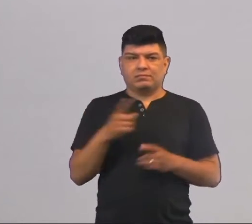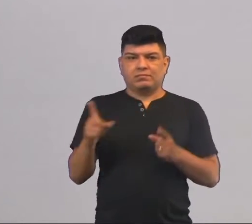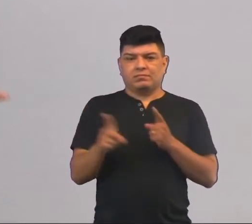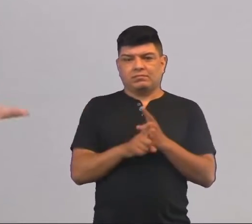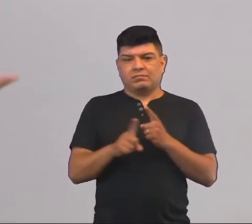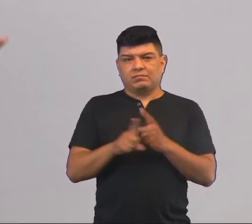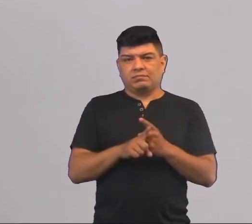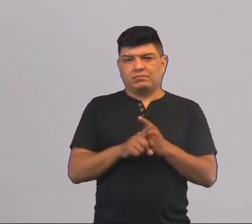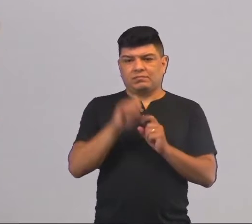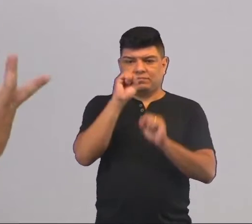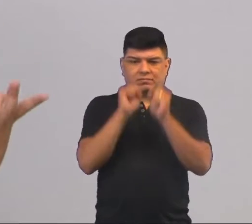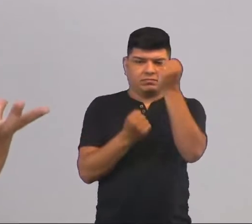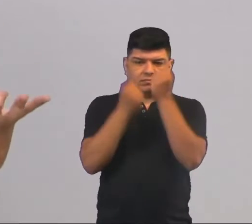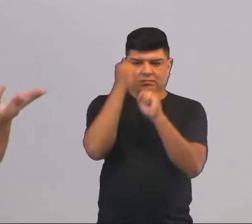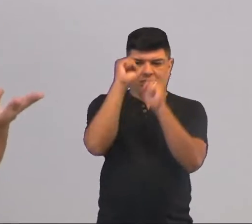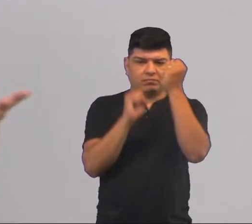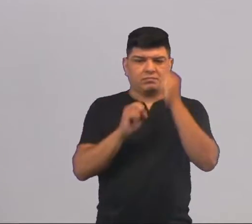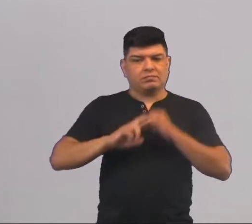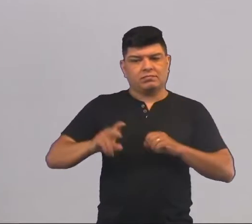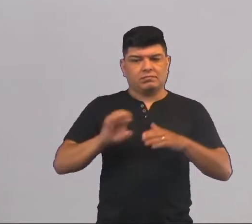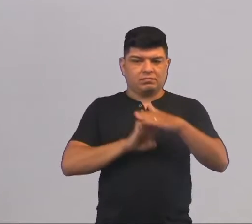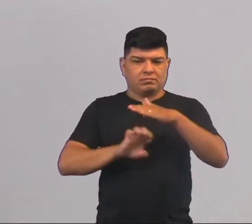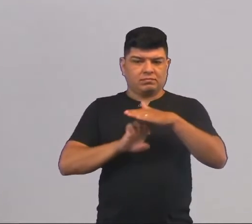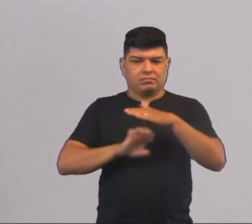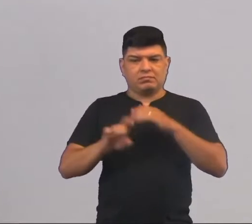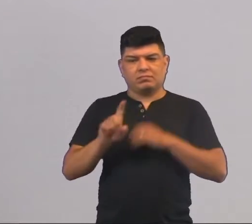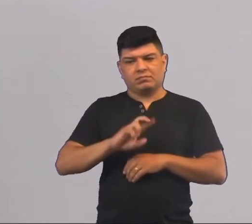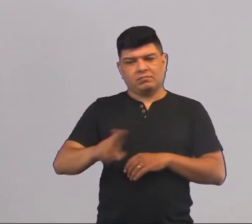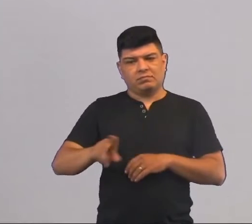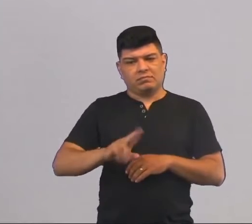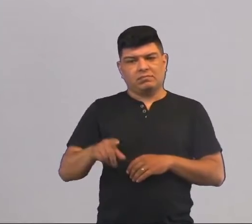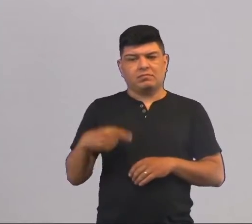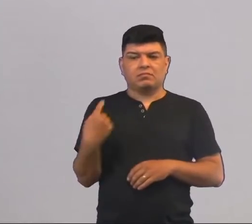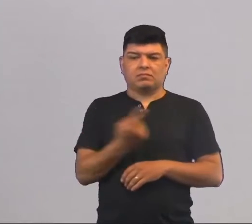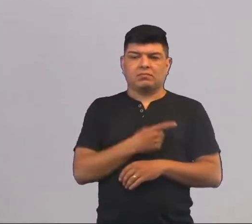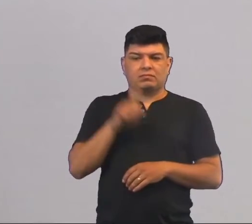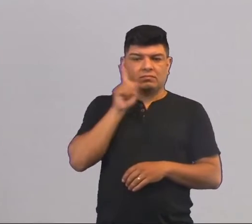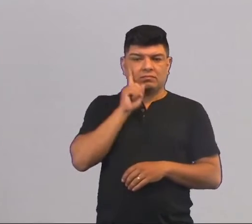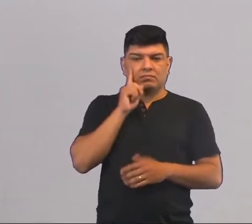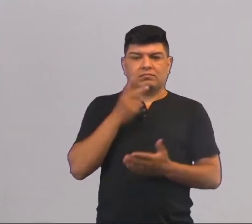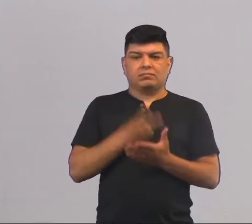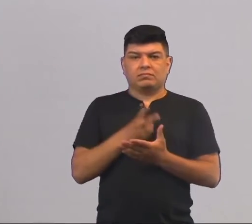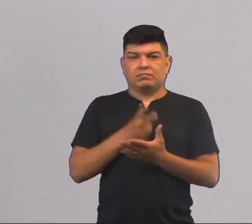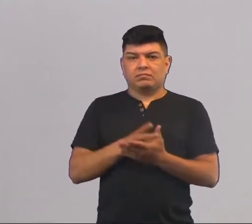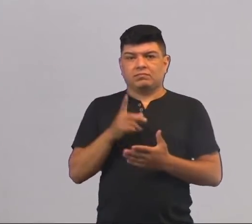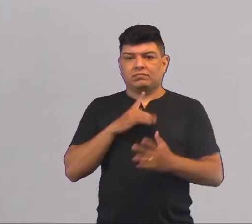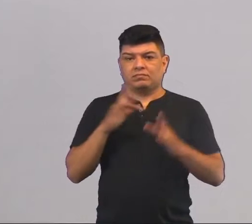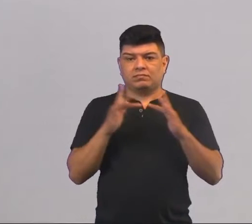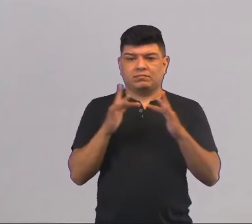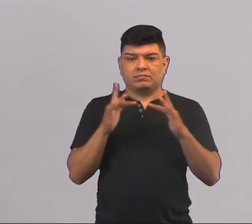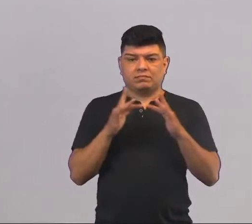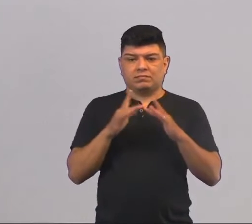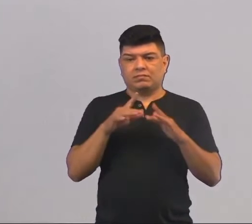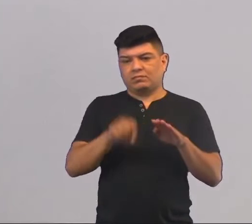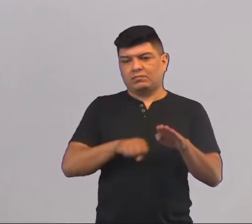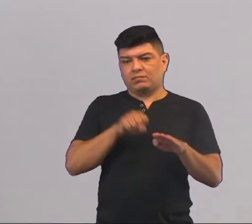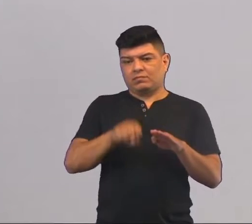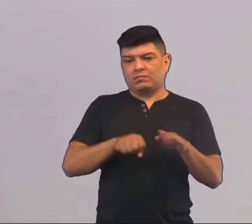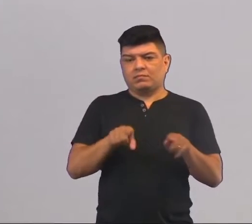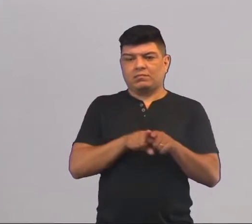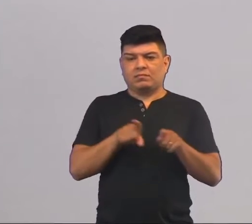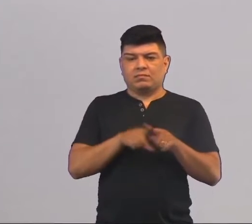que a gente encontra aí nas indústrias nas grandes empresas do nosso dia a dia a todo momento a gente tem contato com